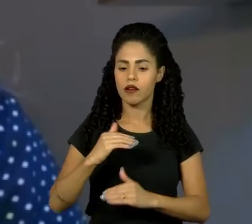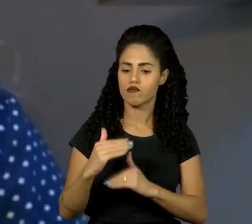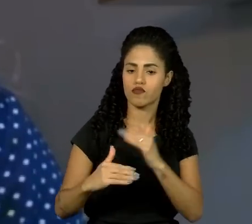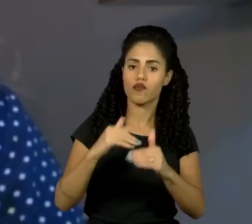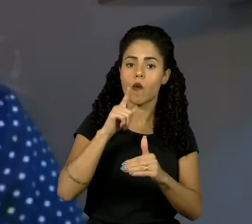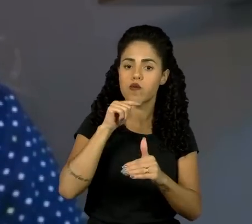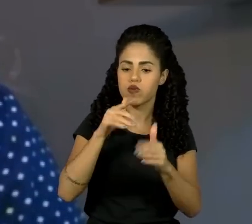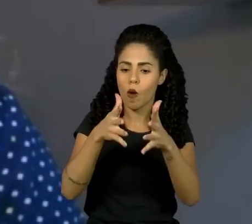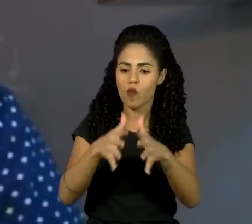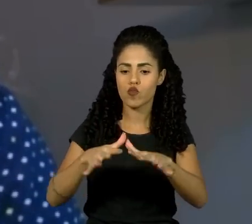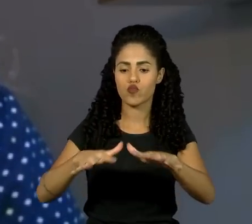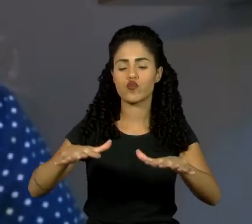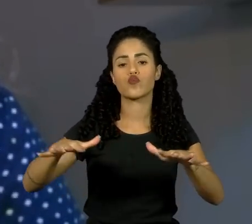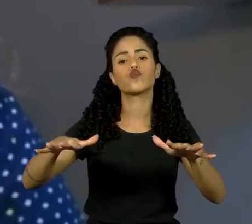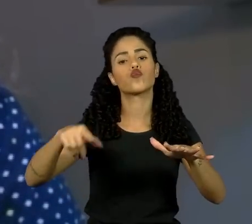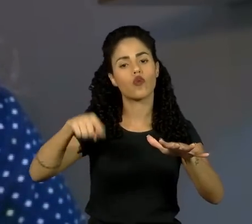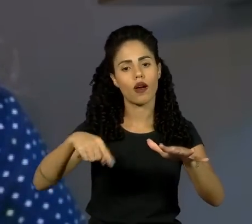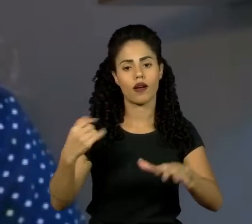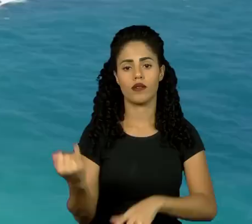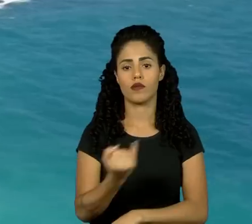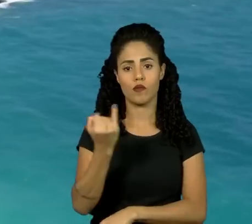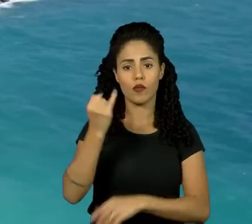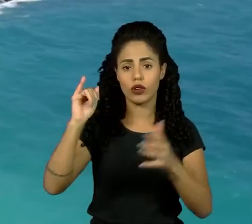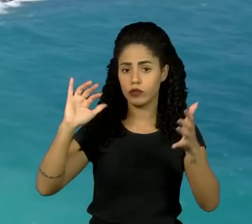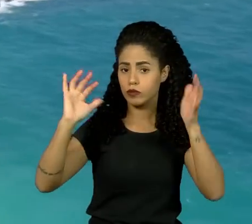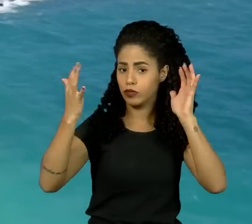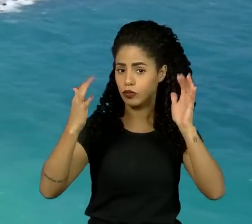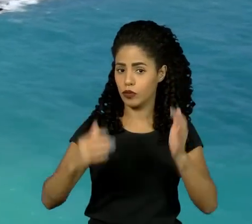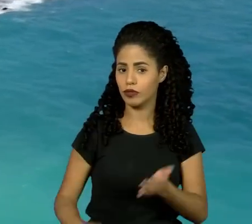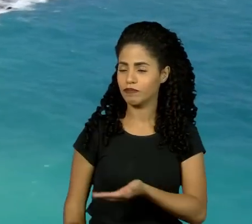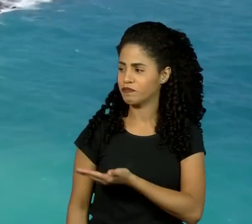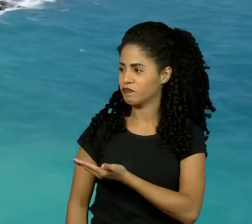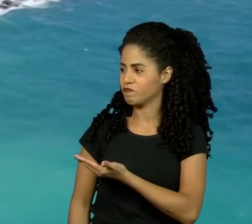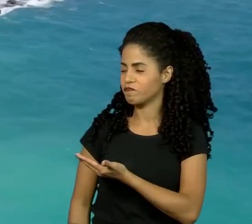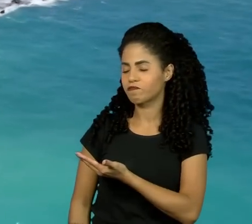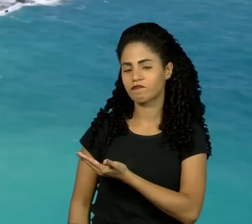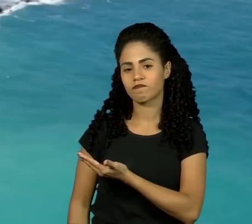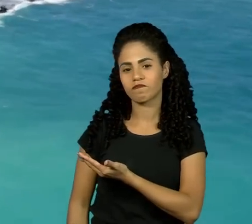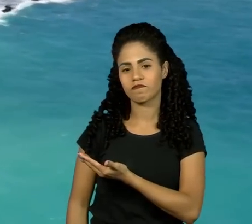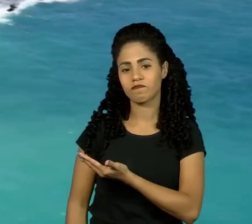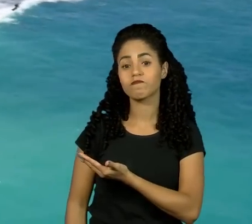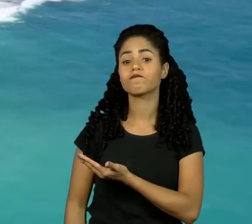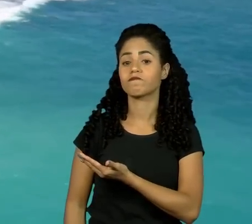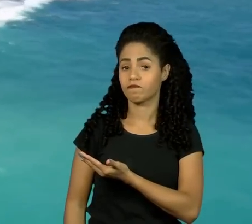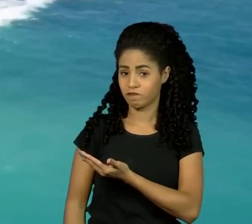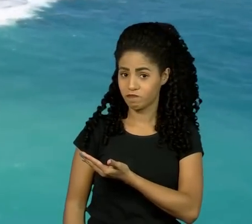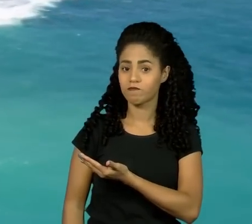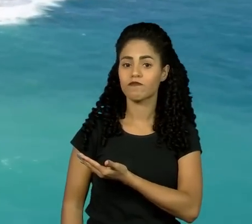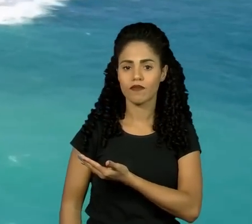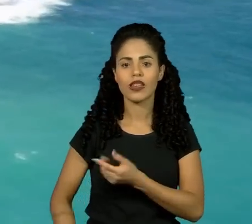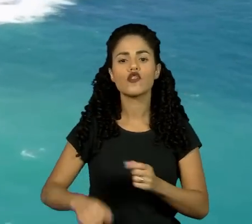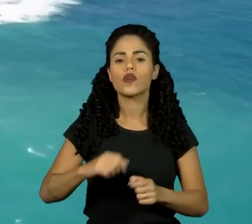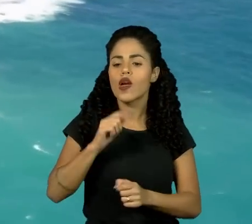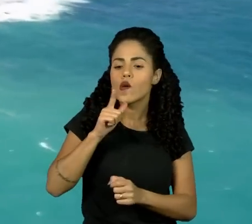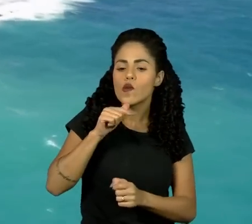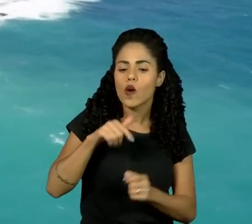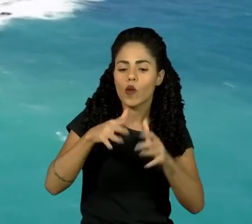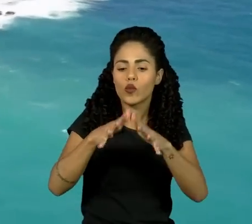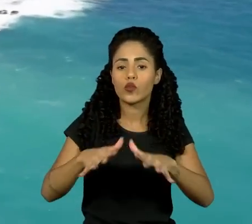mar e também aos eventos extremos climáticos. O Os lotes do litoral